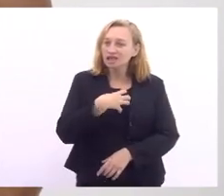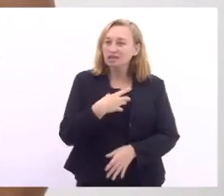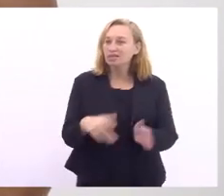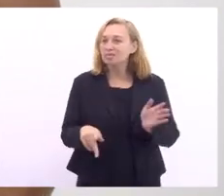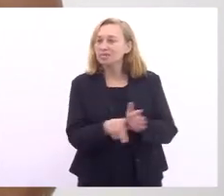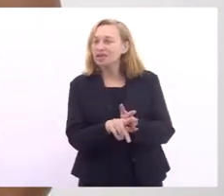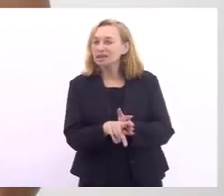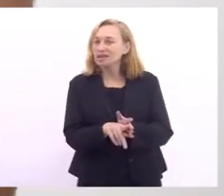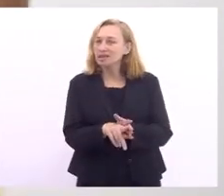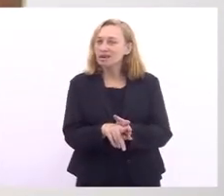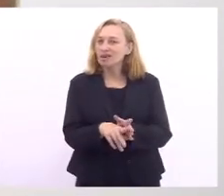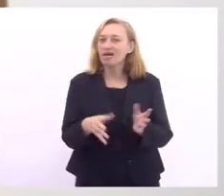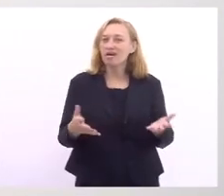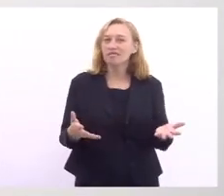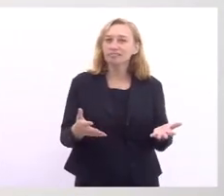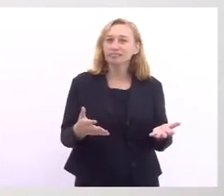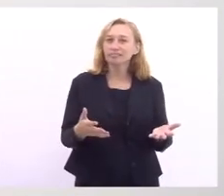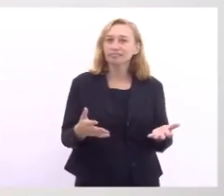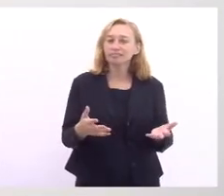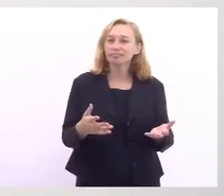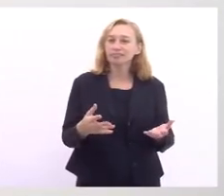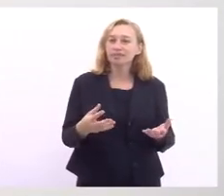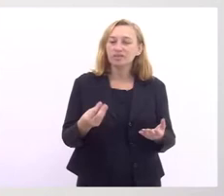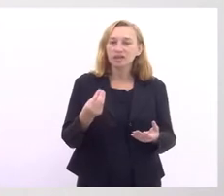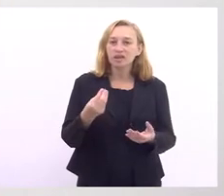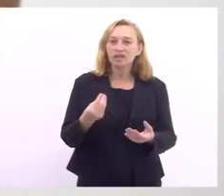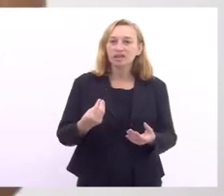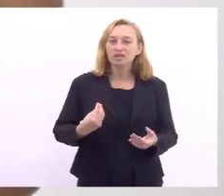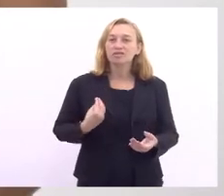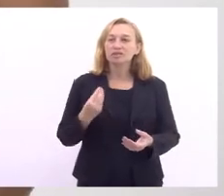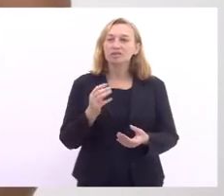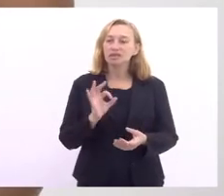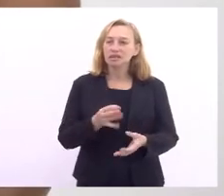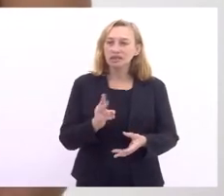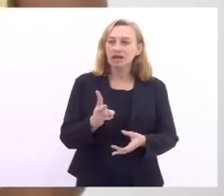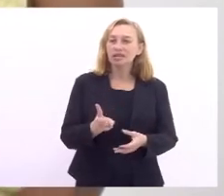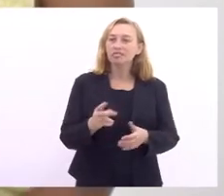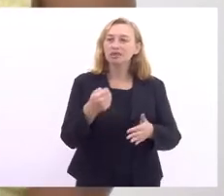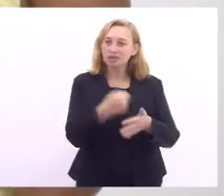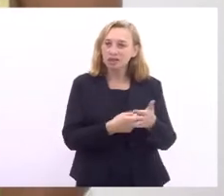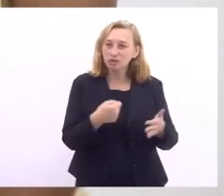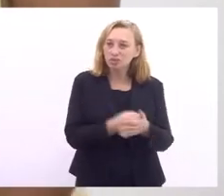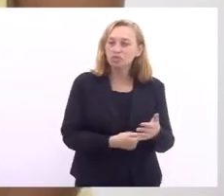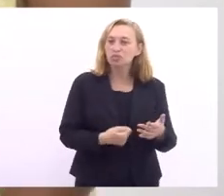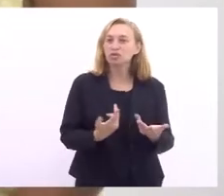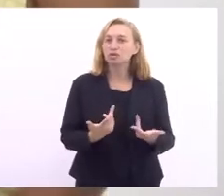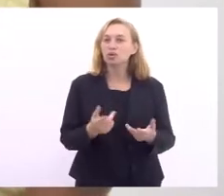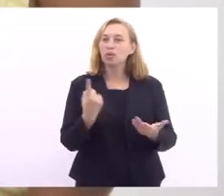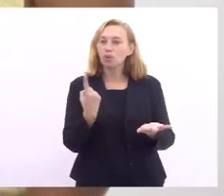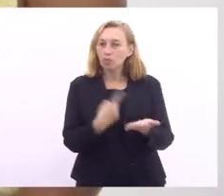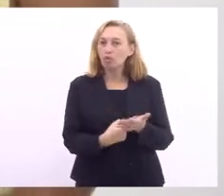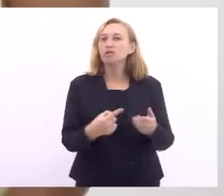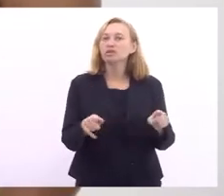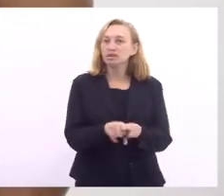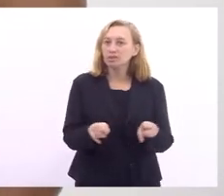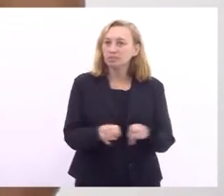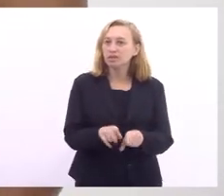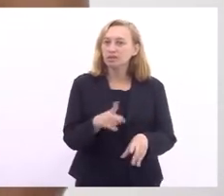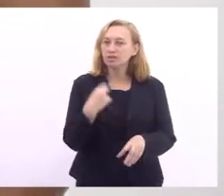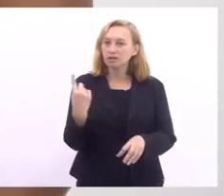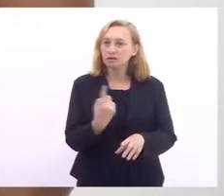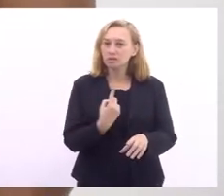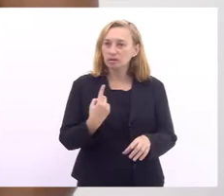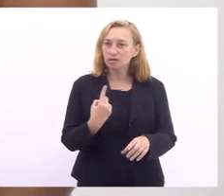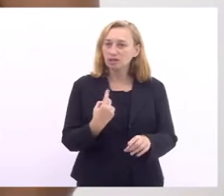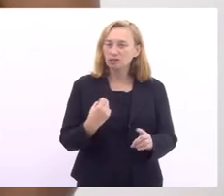pertencimento a uma coisa que tá muito presente sempre né nas causas nas Bandeiras aqui no compromisso também com com a